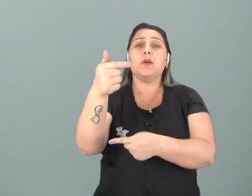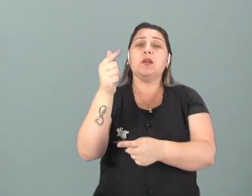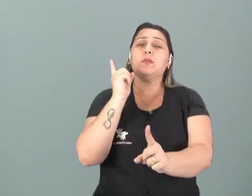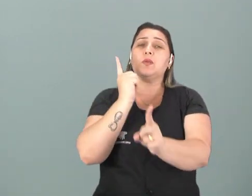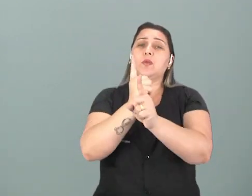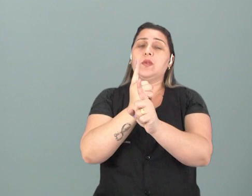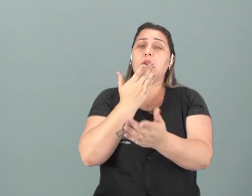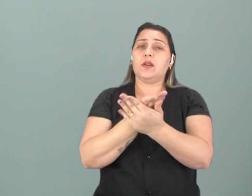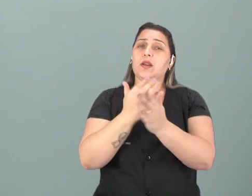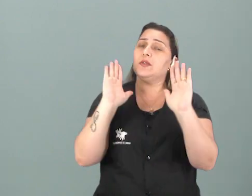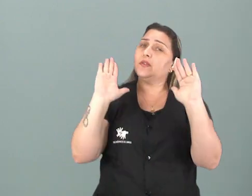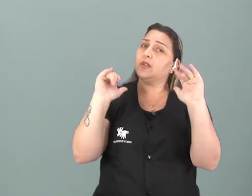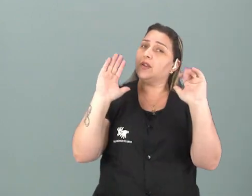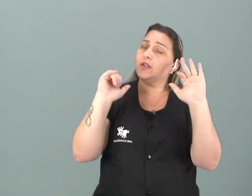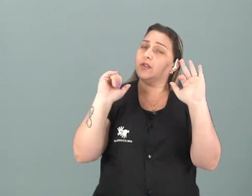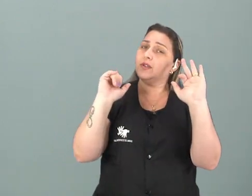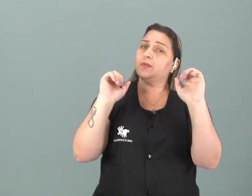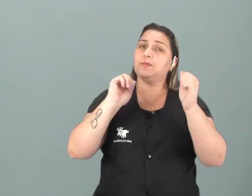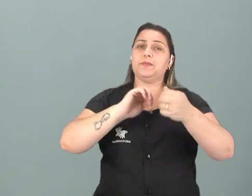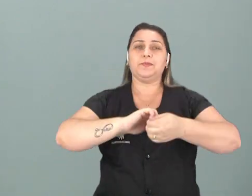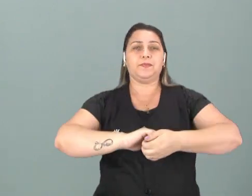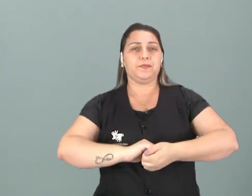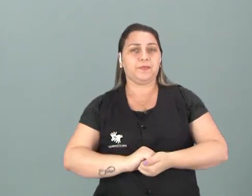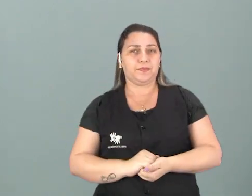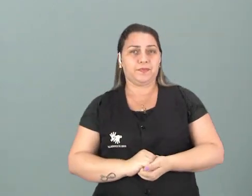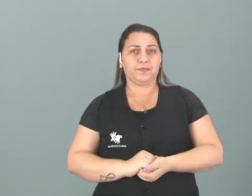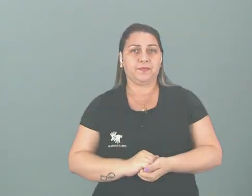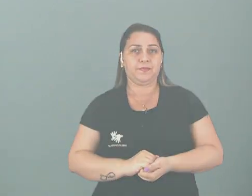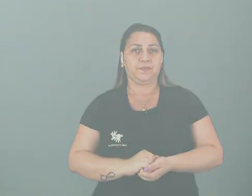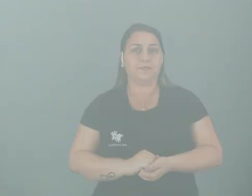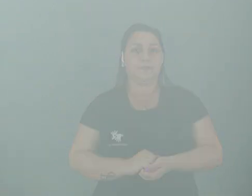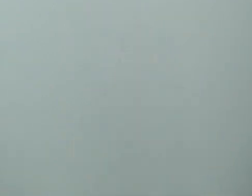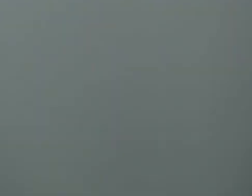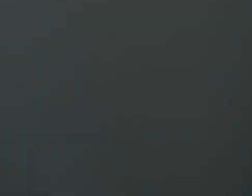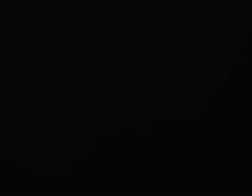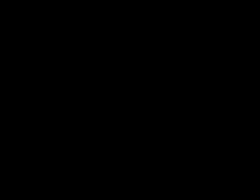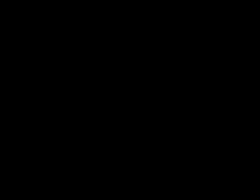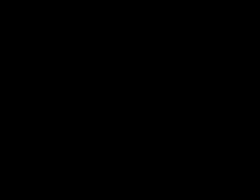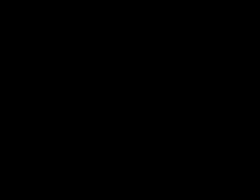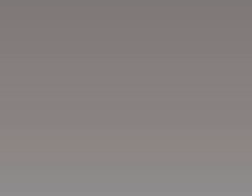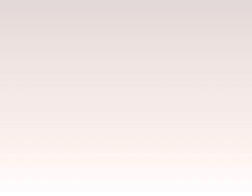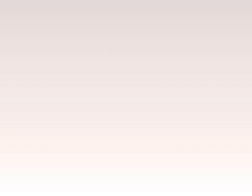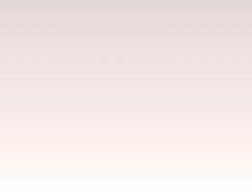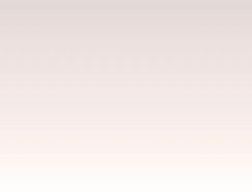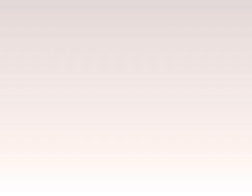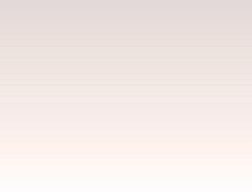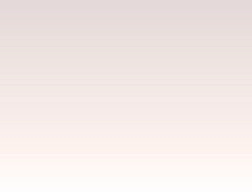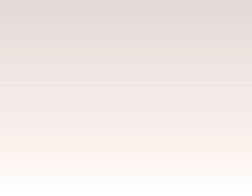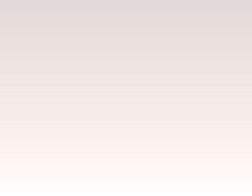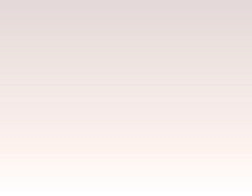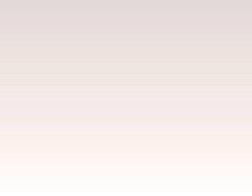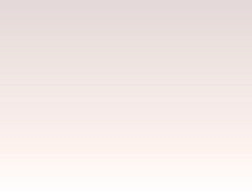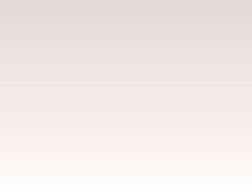até o nosso próximo encontro, certo? Tchau, tchau, gente!